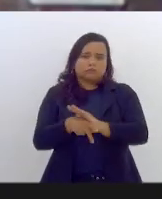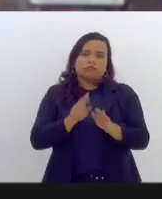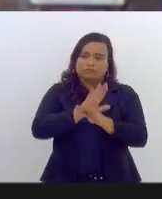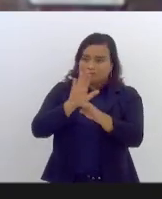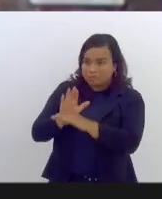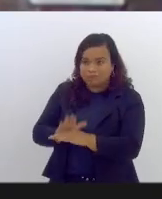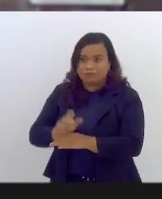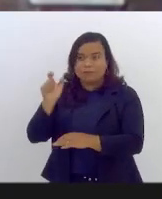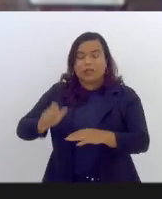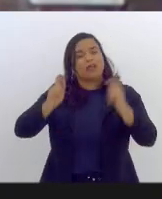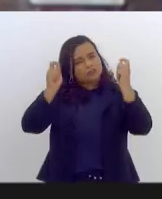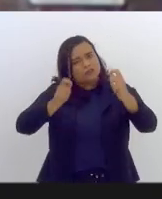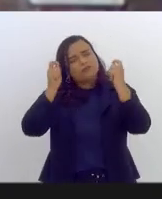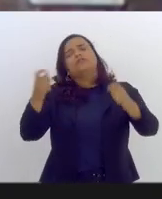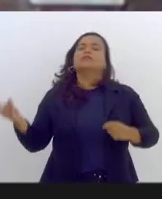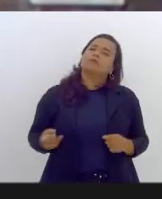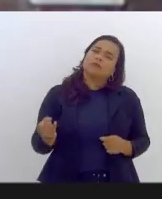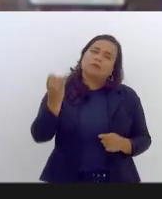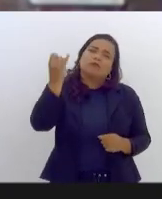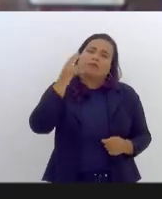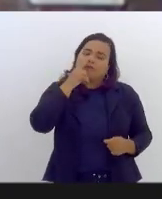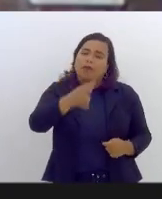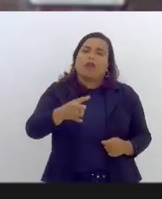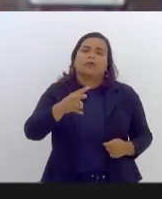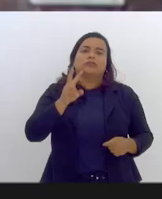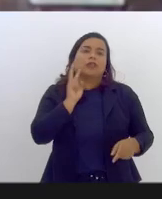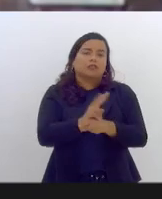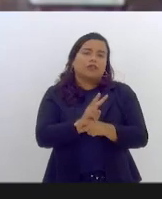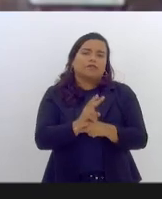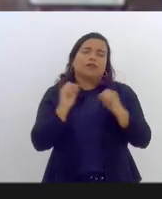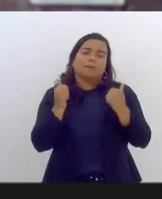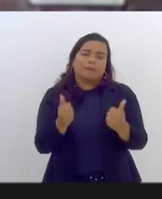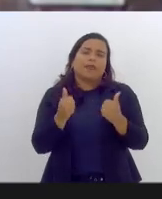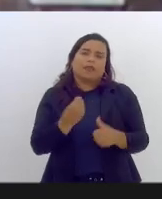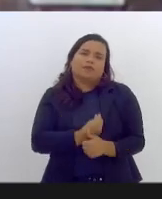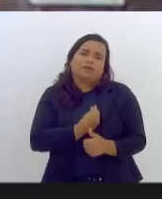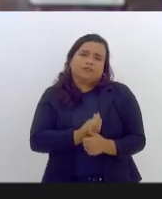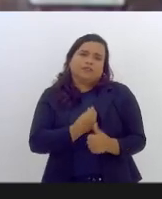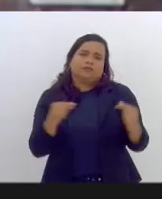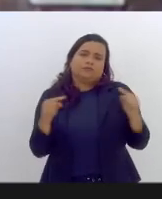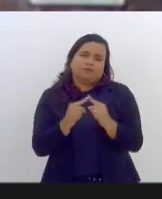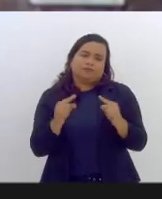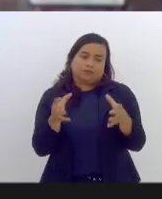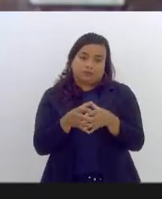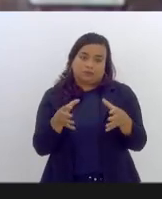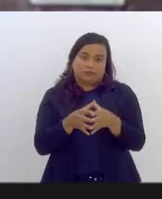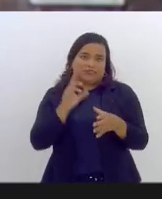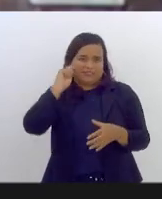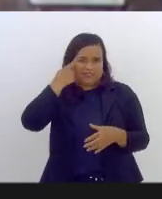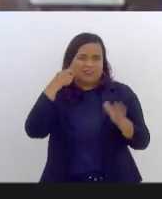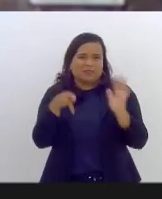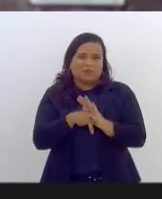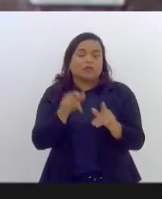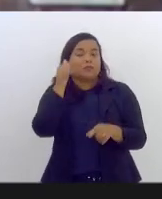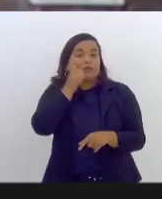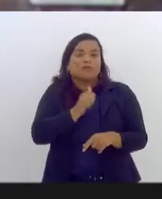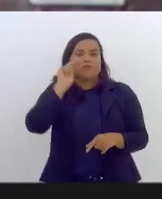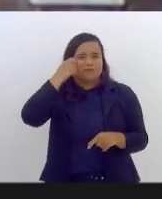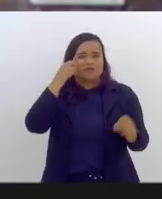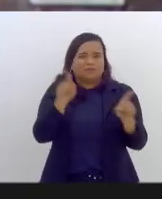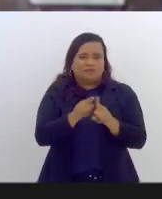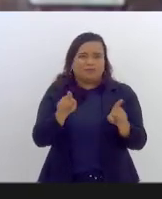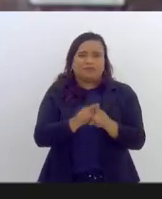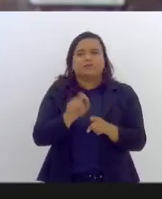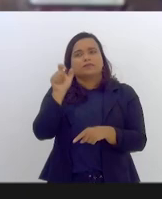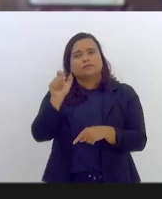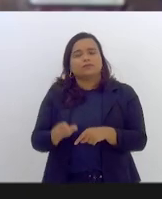Foi uma ativista fundamental na defesa do bem viver para o povo negro, para as mulheres negras, essa